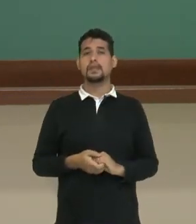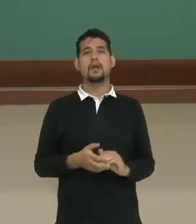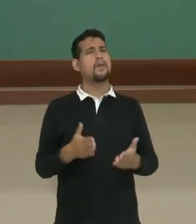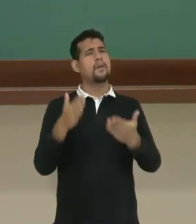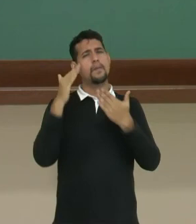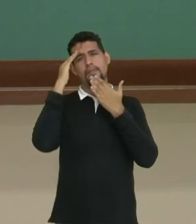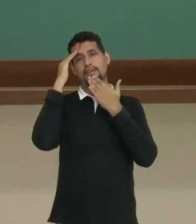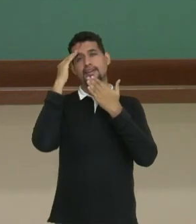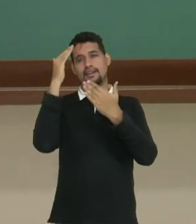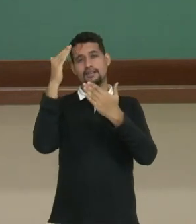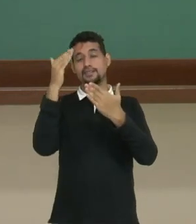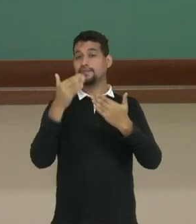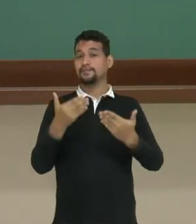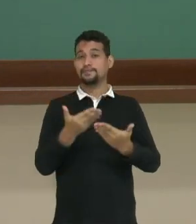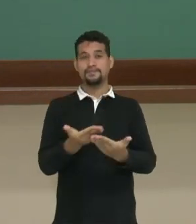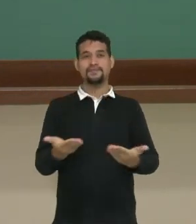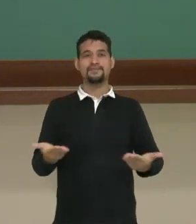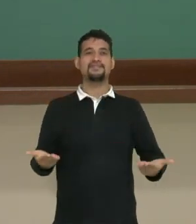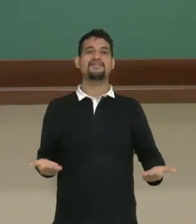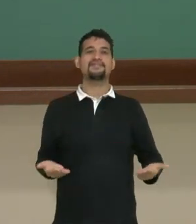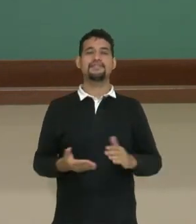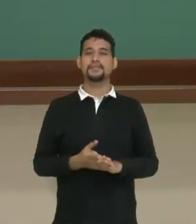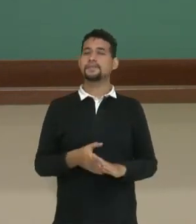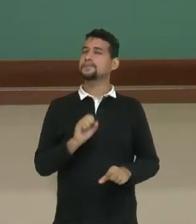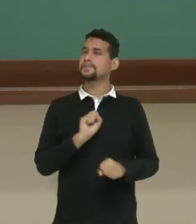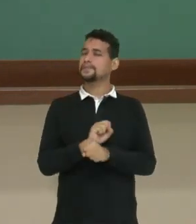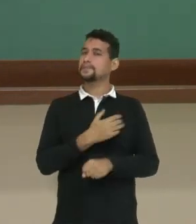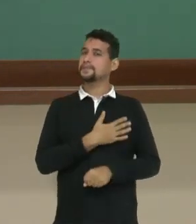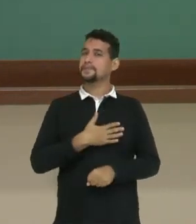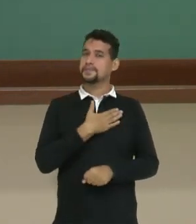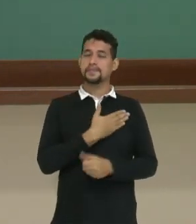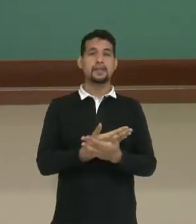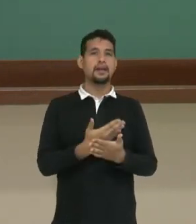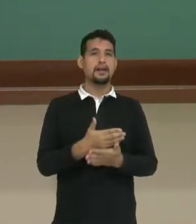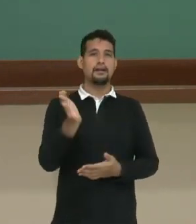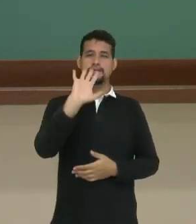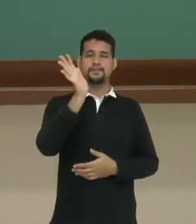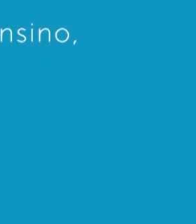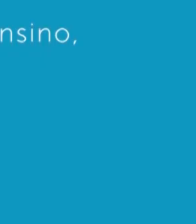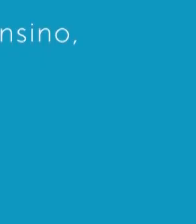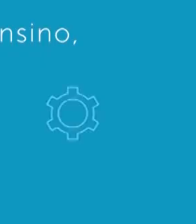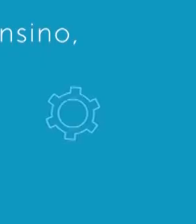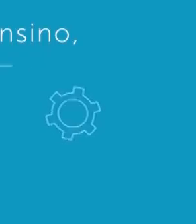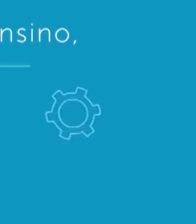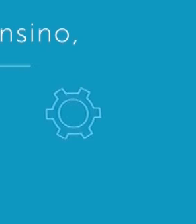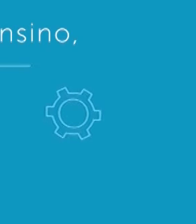agradeço aí a participação de todos, espero que tenham gostado e até breve.